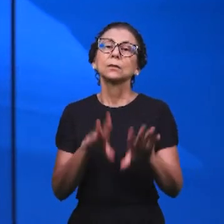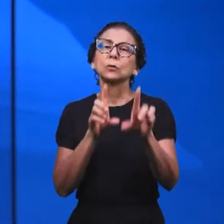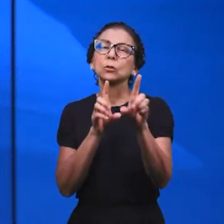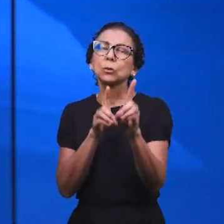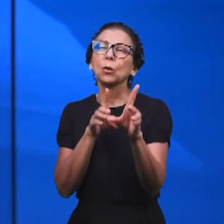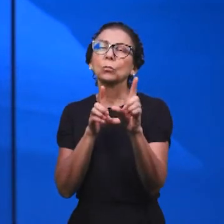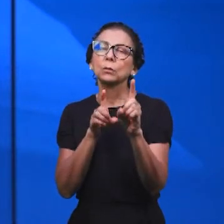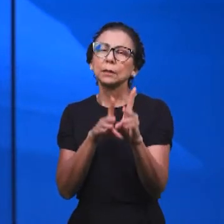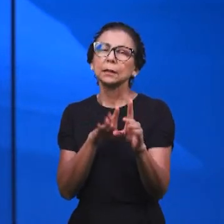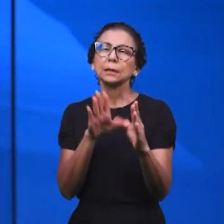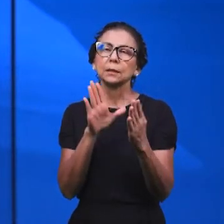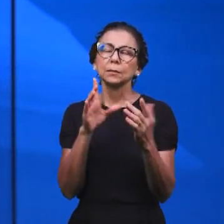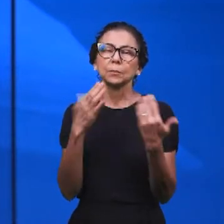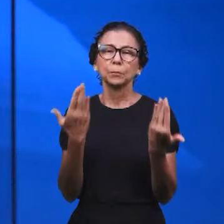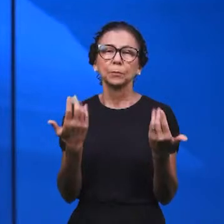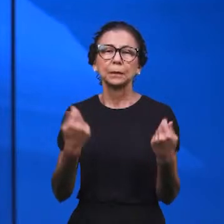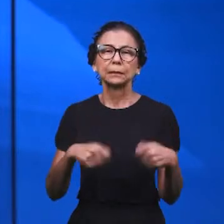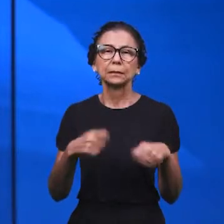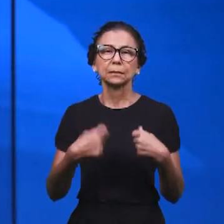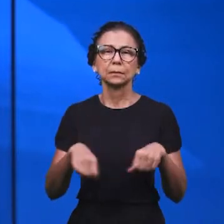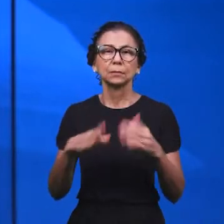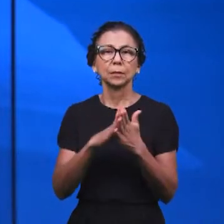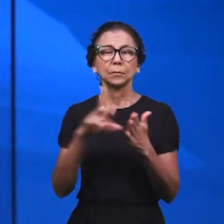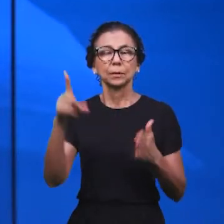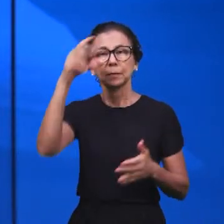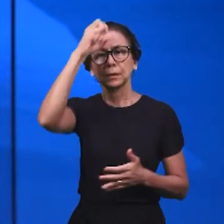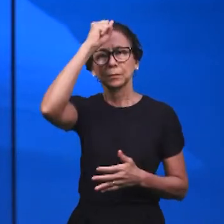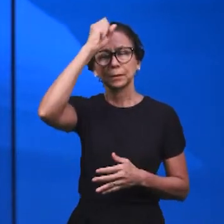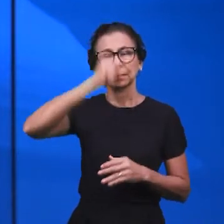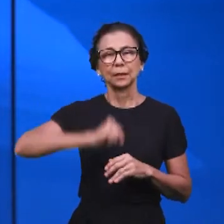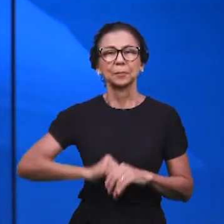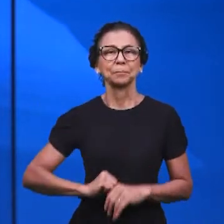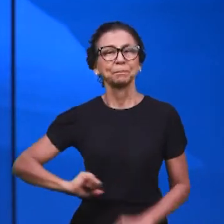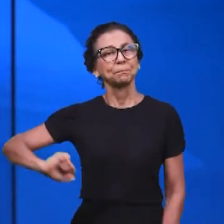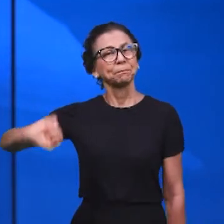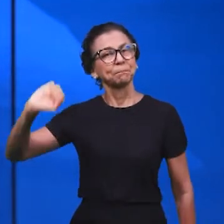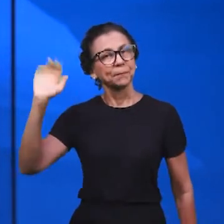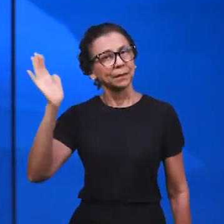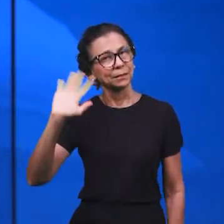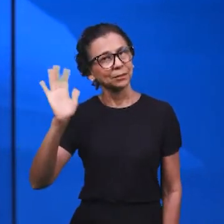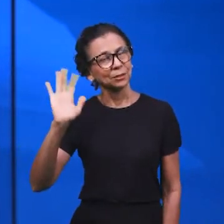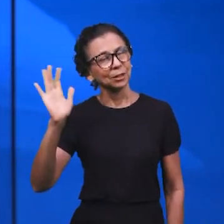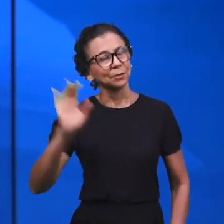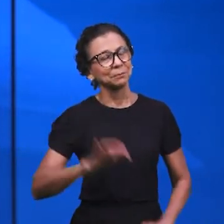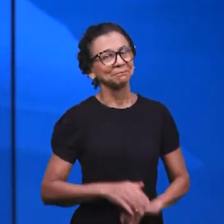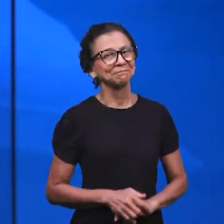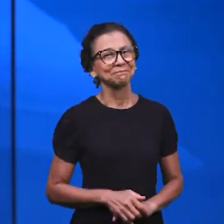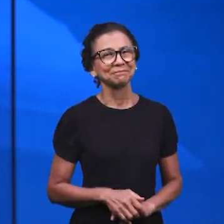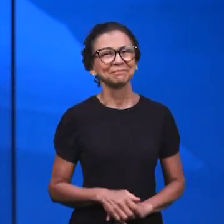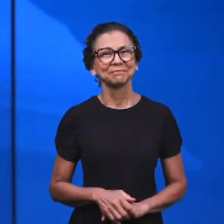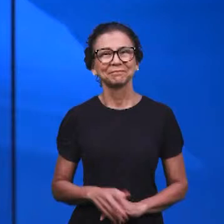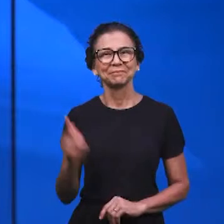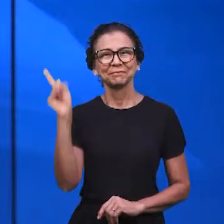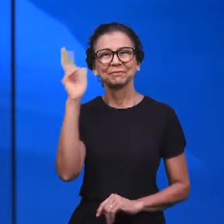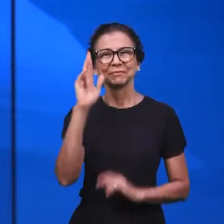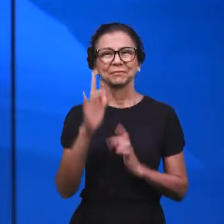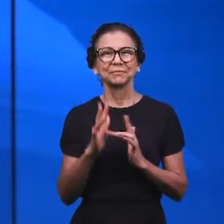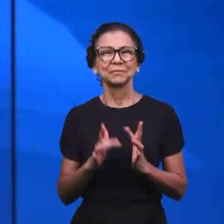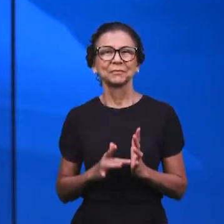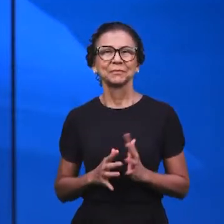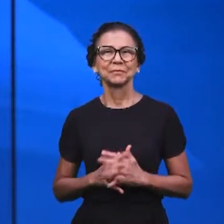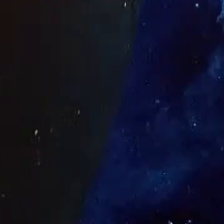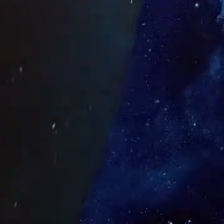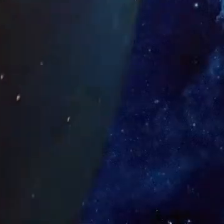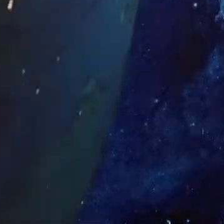nós aprendermos um pouco mais da Palavra do Senhor na Escola Bíblica nesta manhã. Até lá, então, nós nos encontraremos daqui a pouco. A paz do